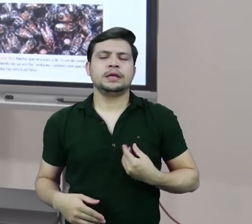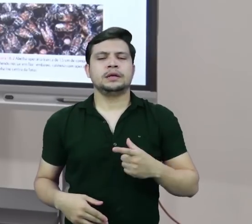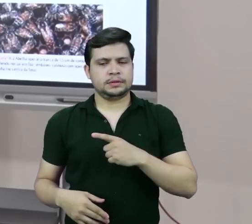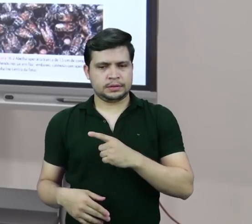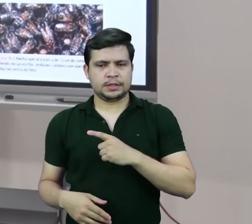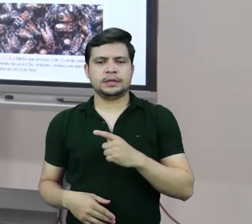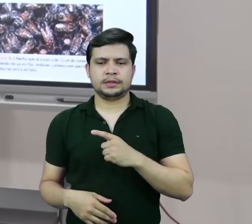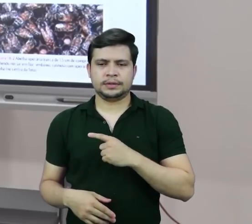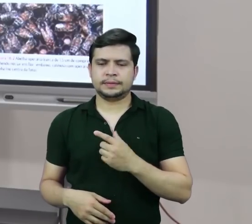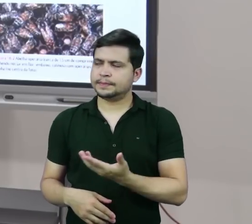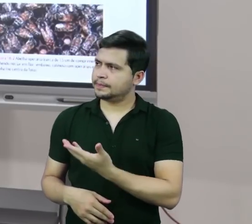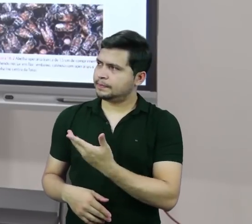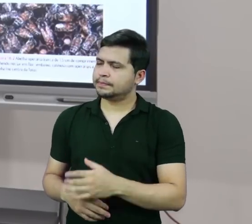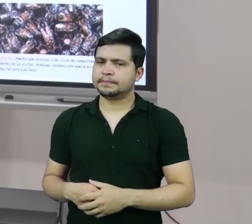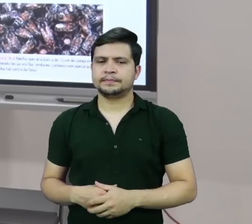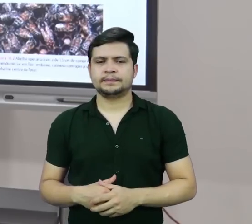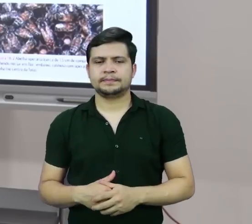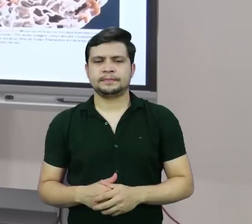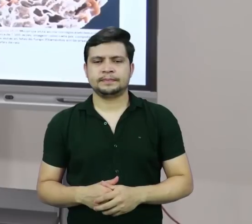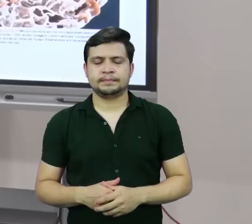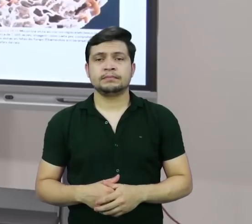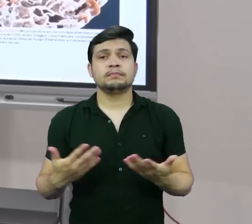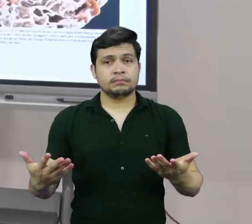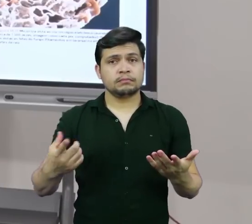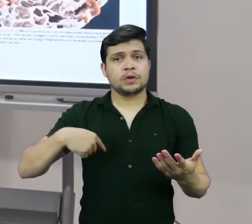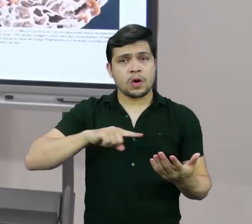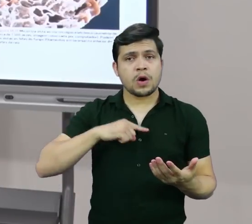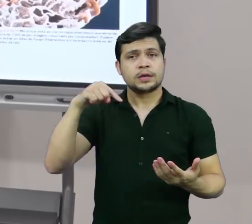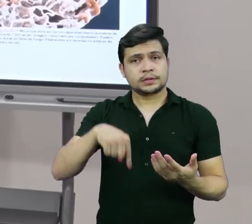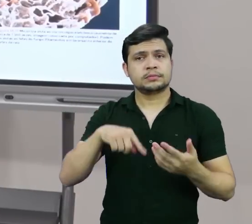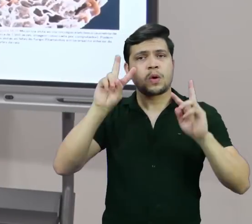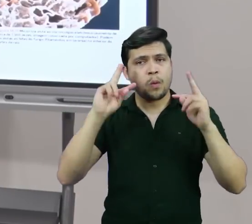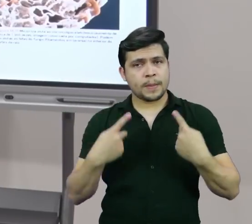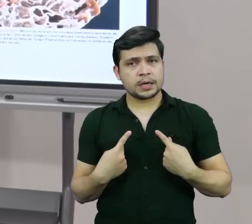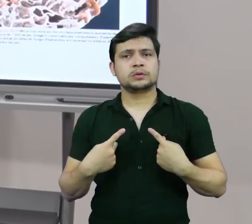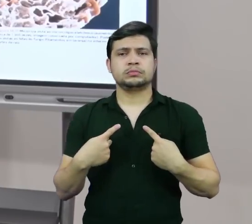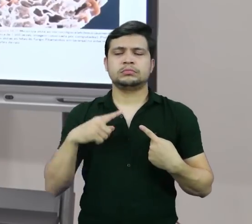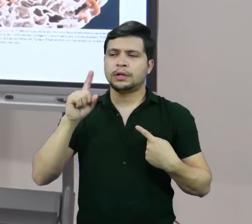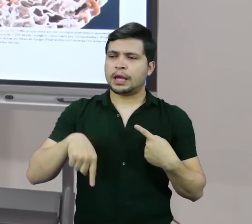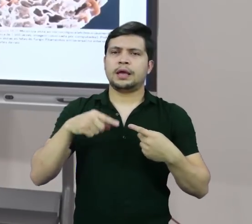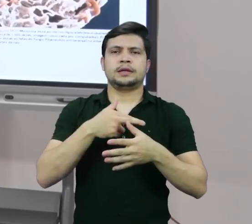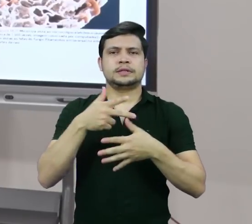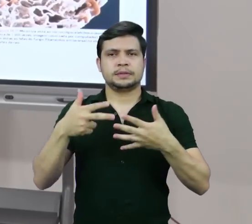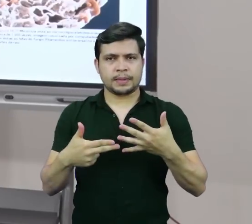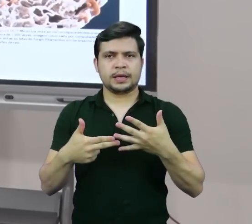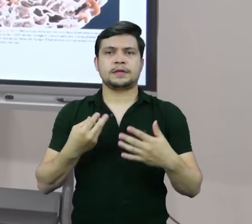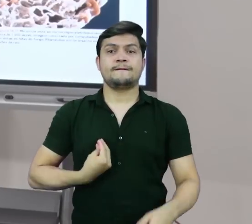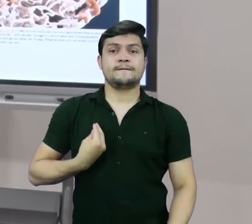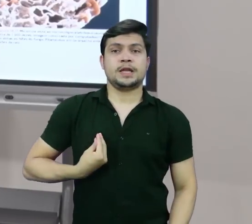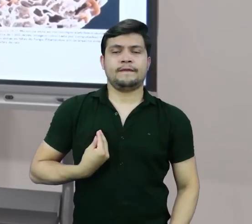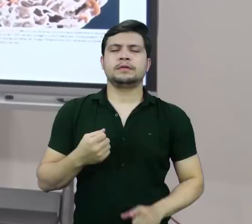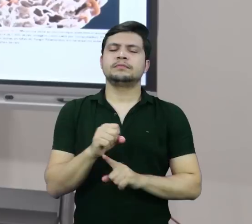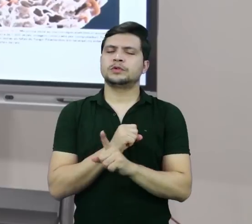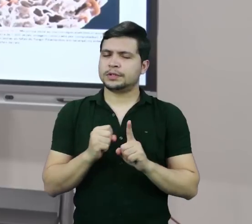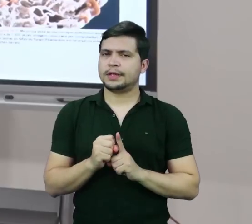vida, né, são divididas aí em sociedade. Inclusive a nossa espécie, né, a espécie humana, nós vivemos em